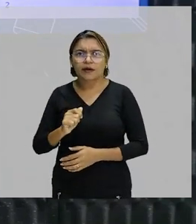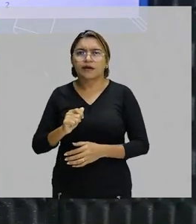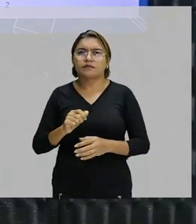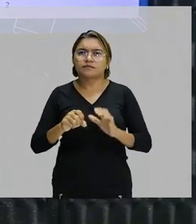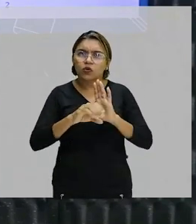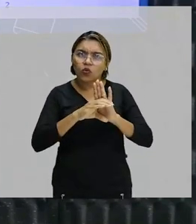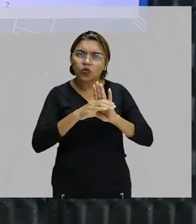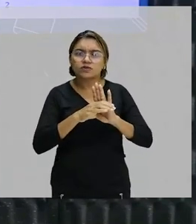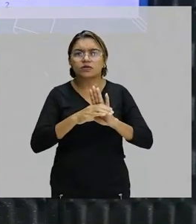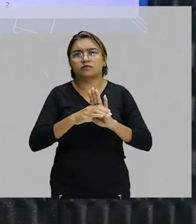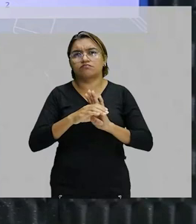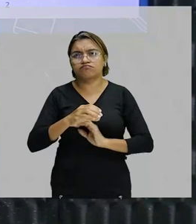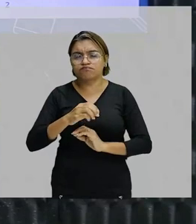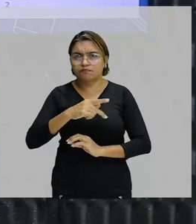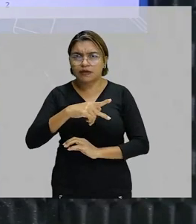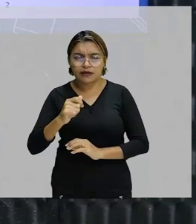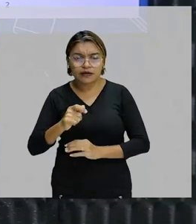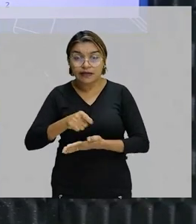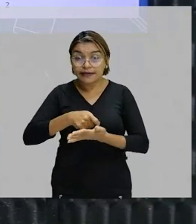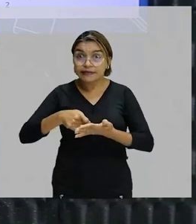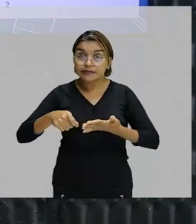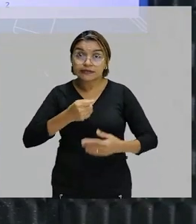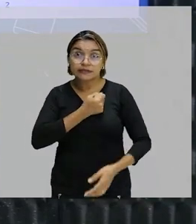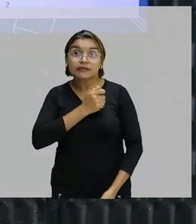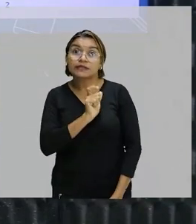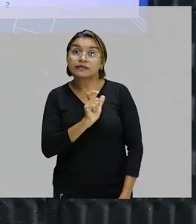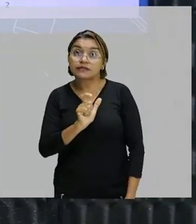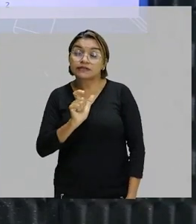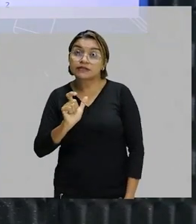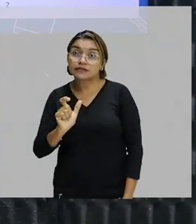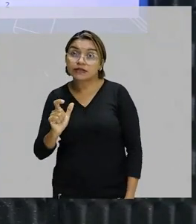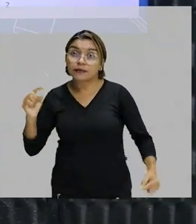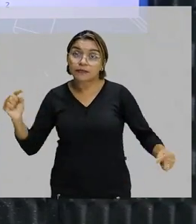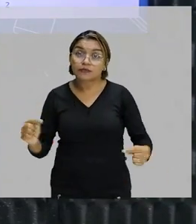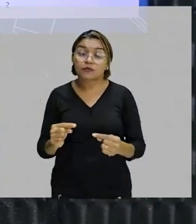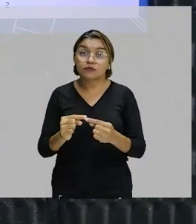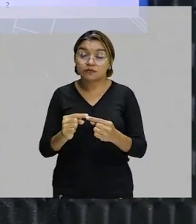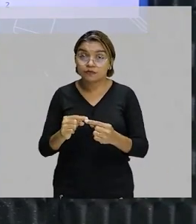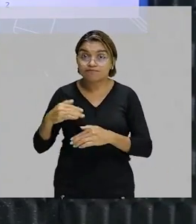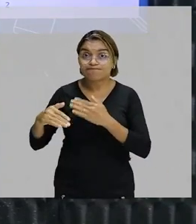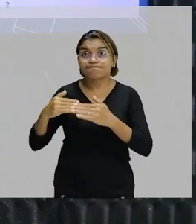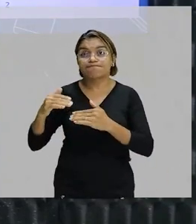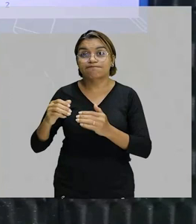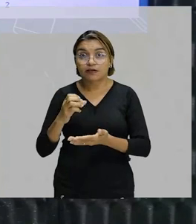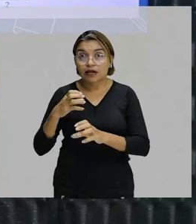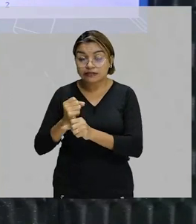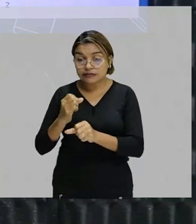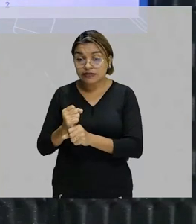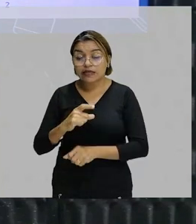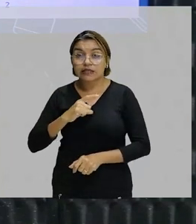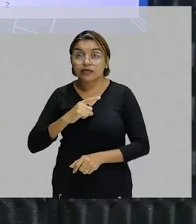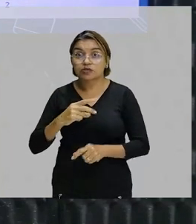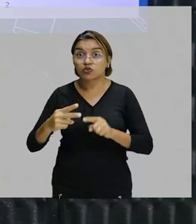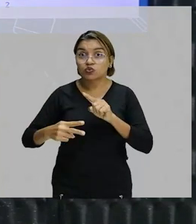pa escrita né de termos que correspondem a progressões aritméticas tem duas informações tem duas